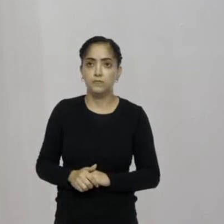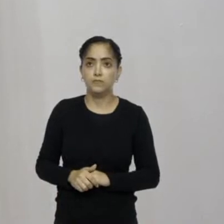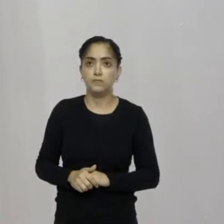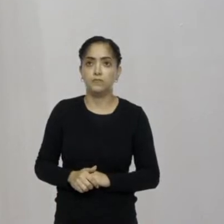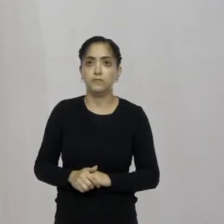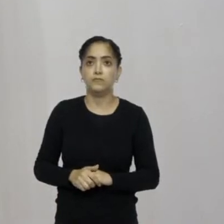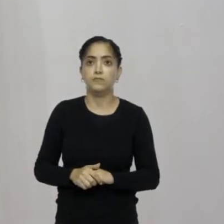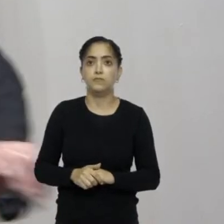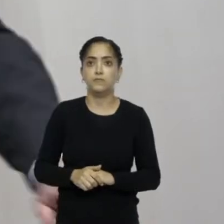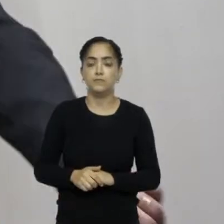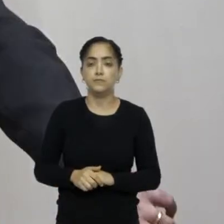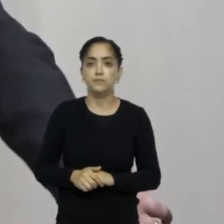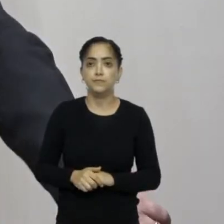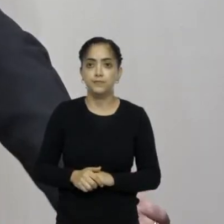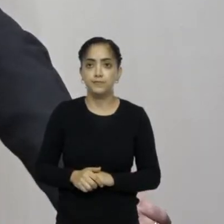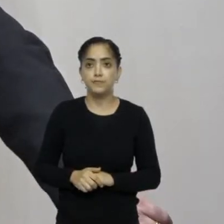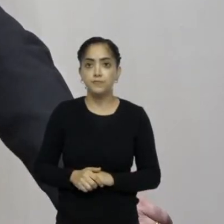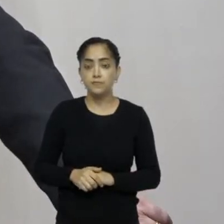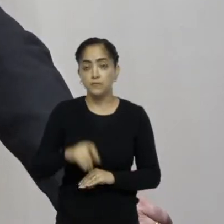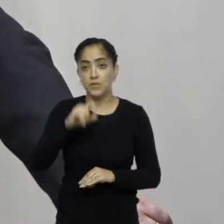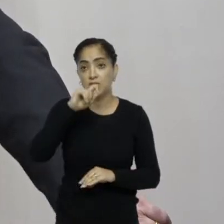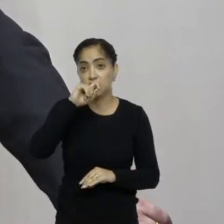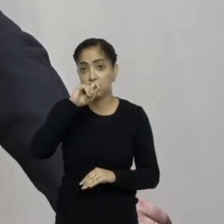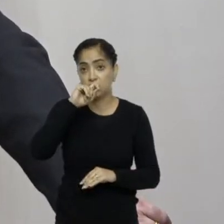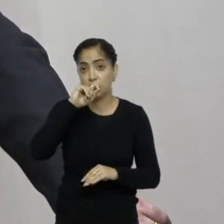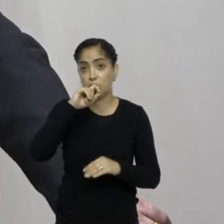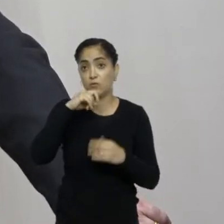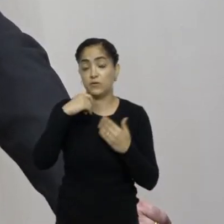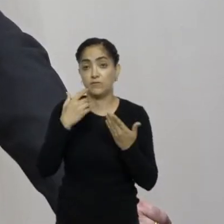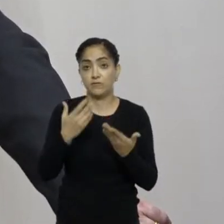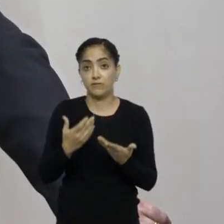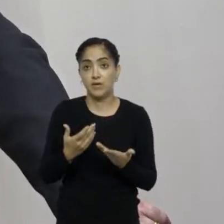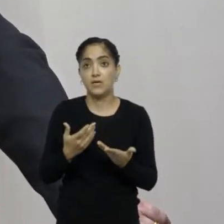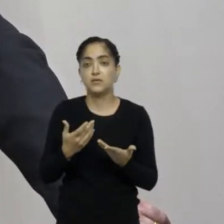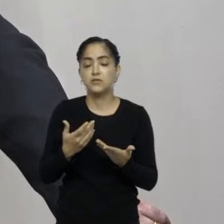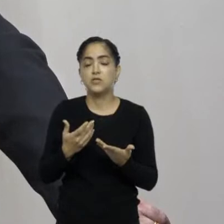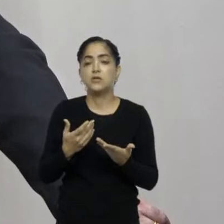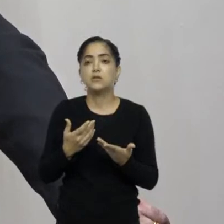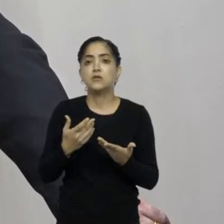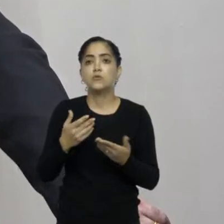inveja, deputado Alba, quando a gente sai de Santa